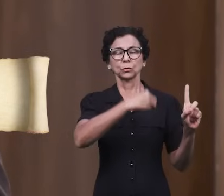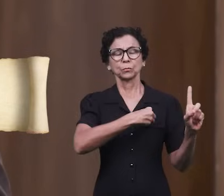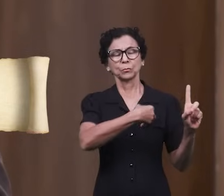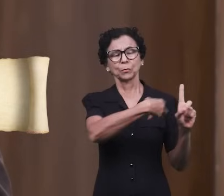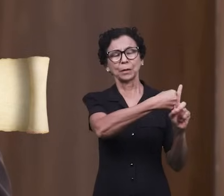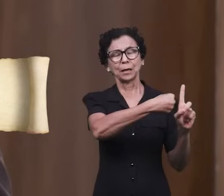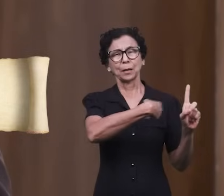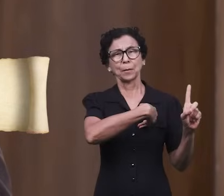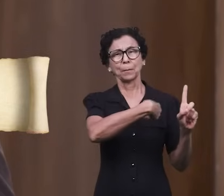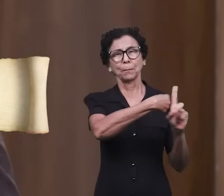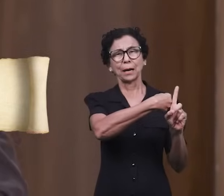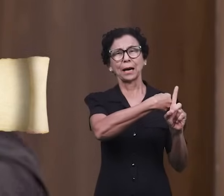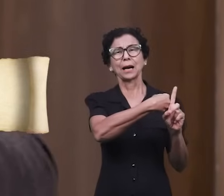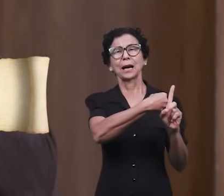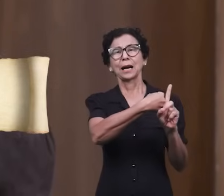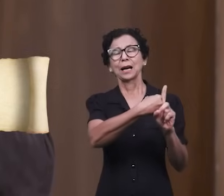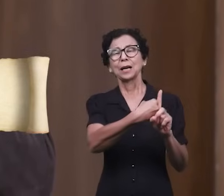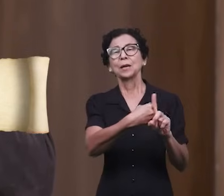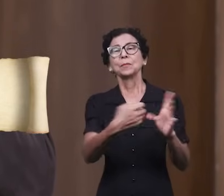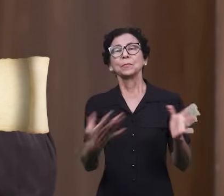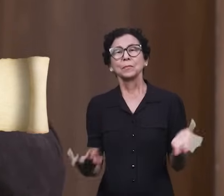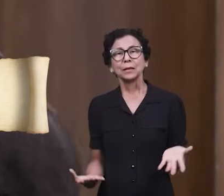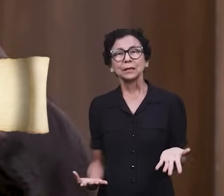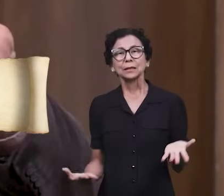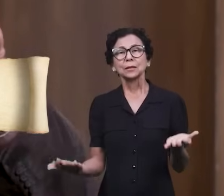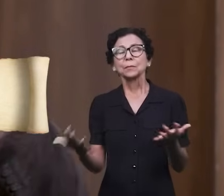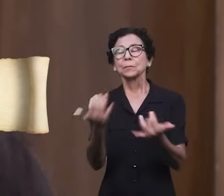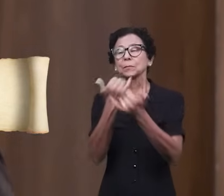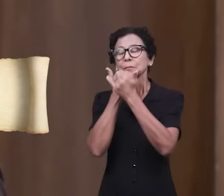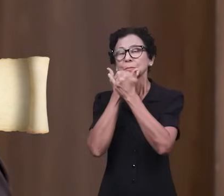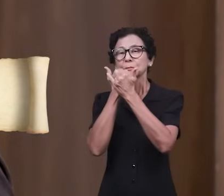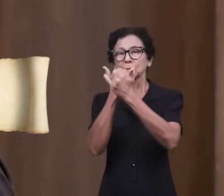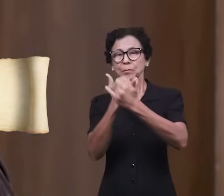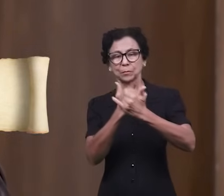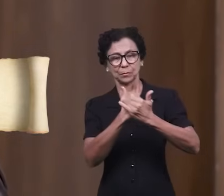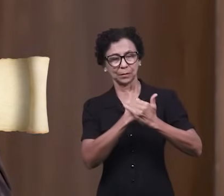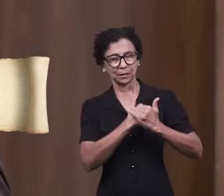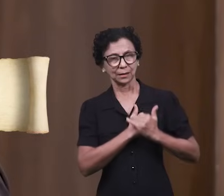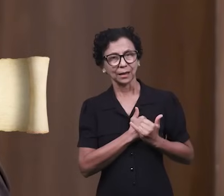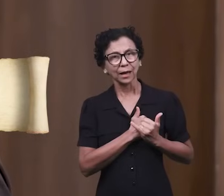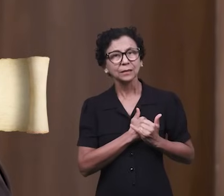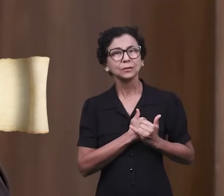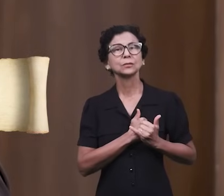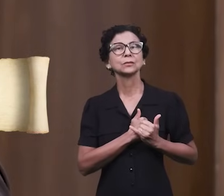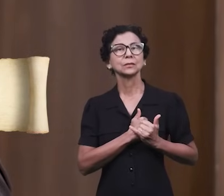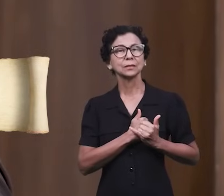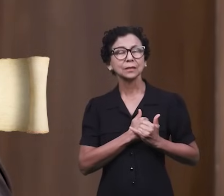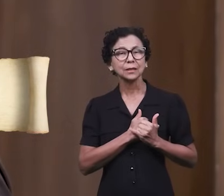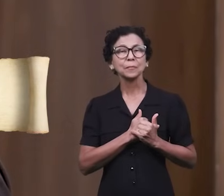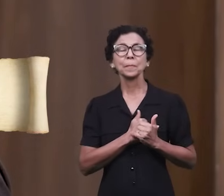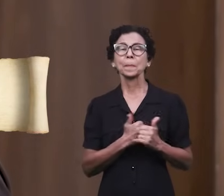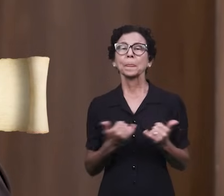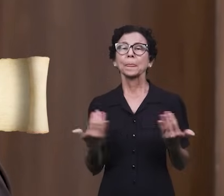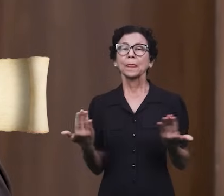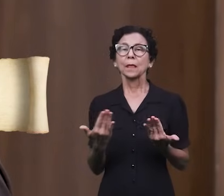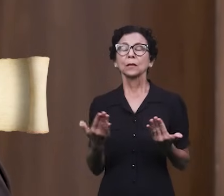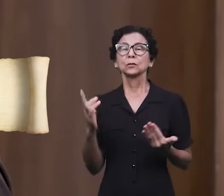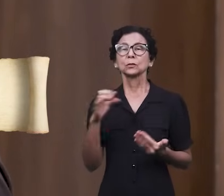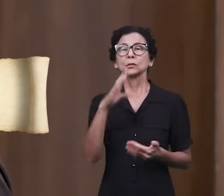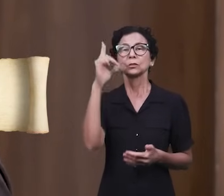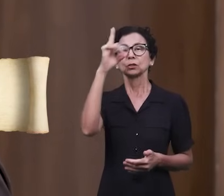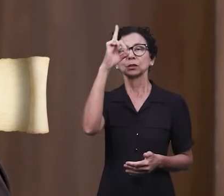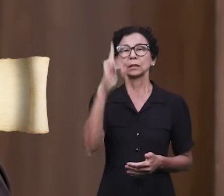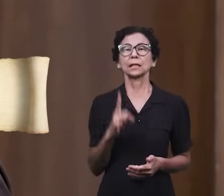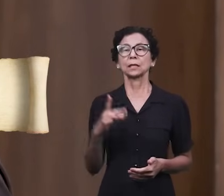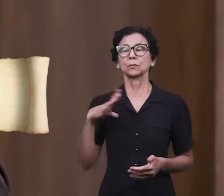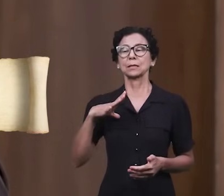mesmo livramento está para todos aberto. A salvação é uma porta que foi